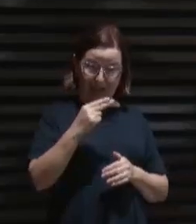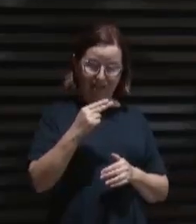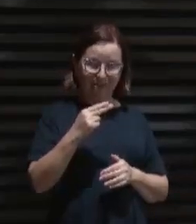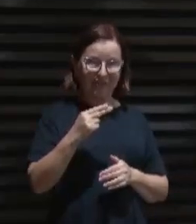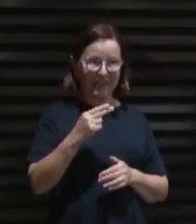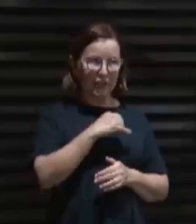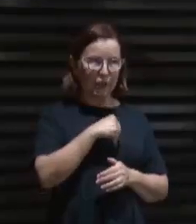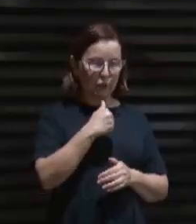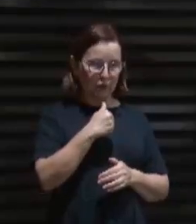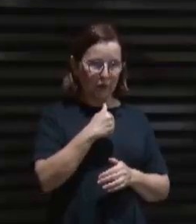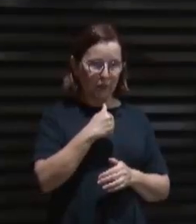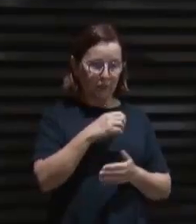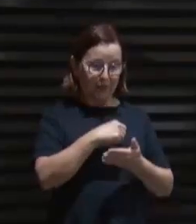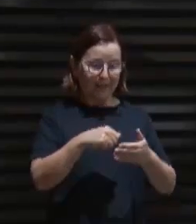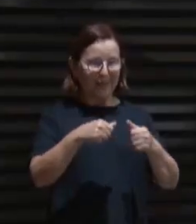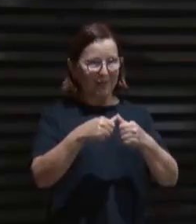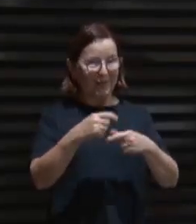isso depois que os outros morreram.